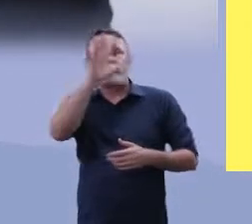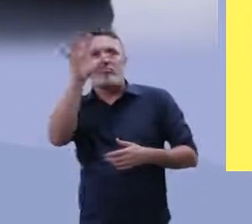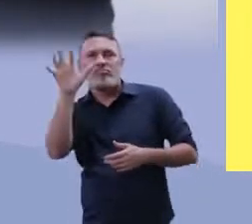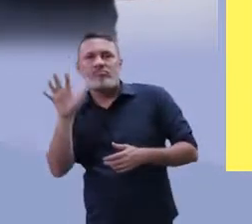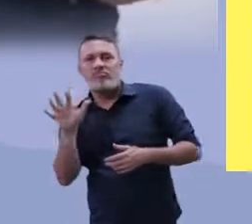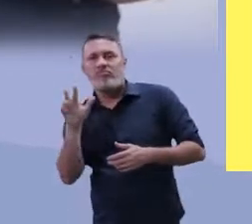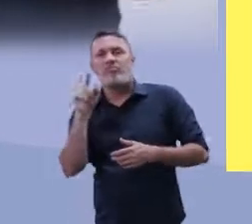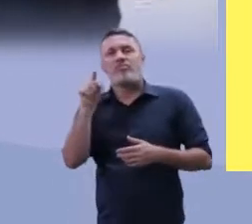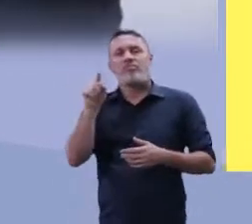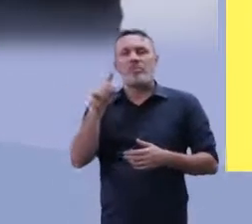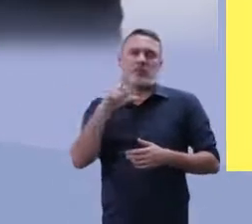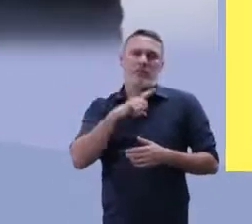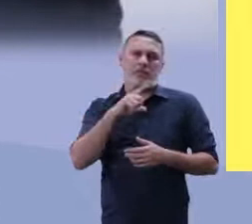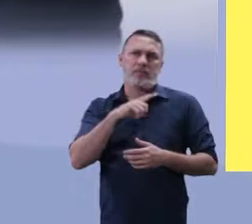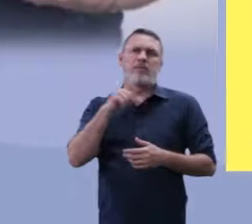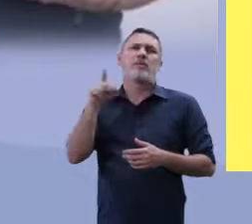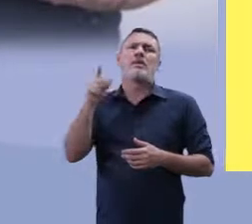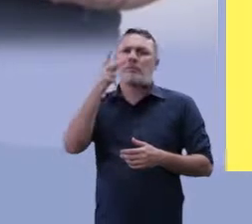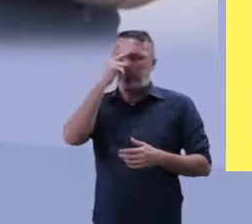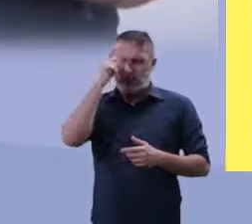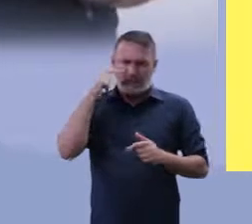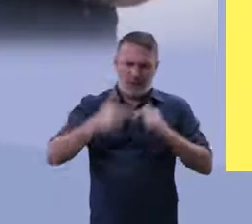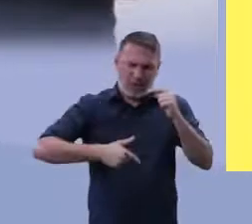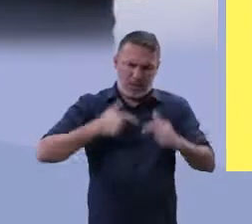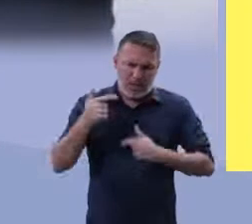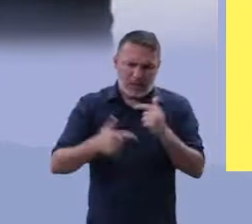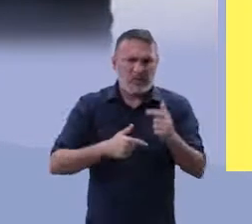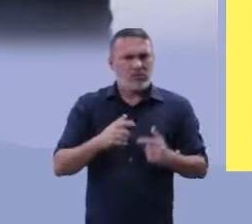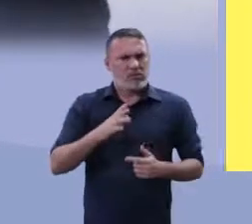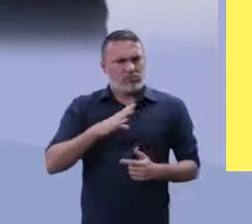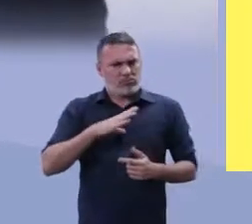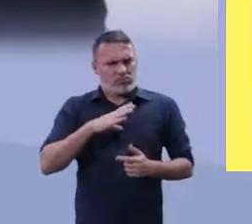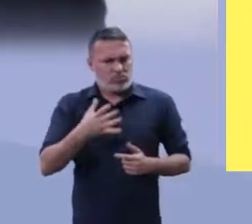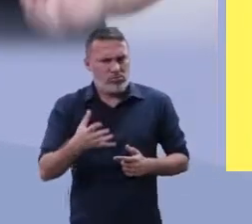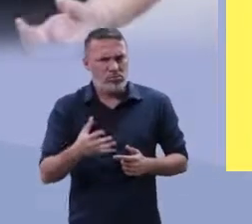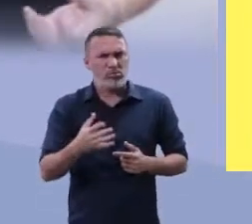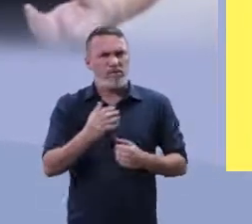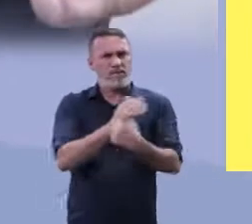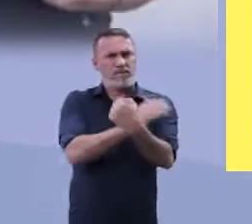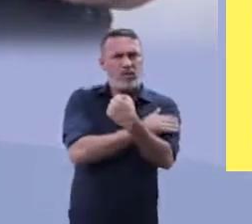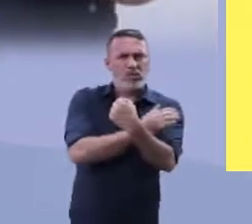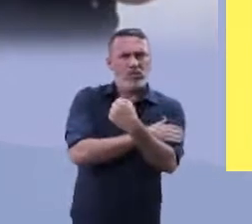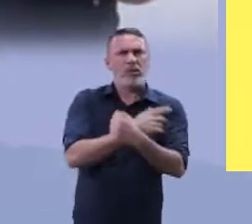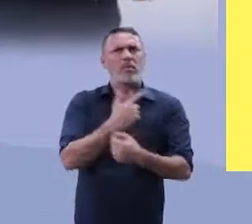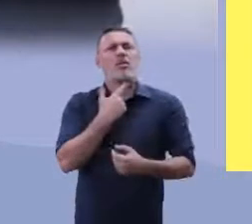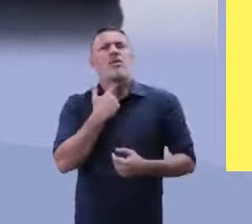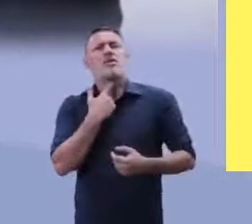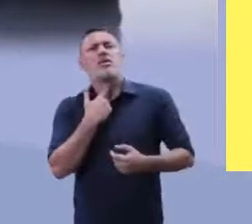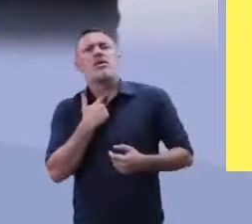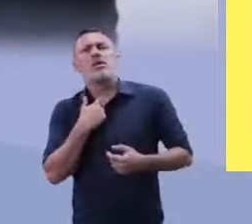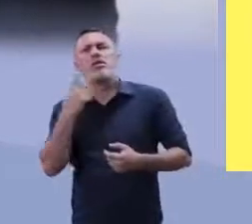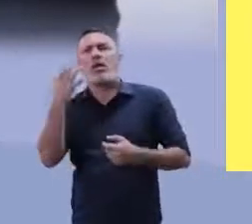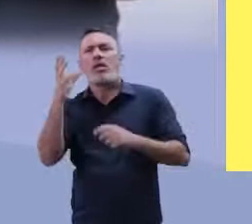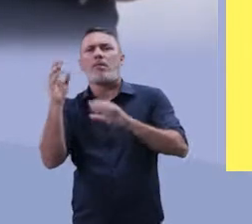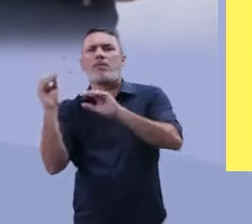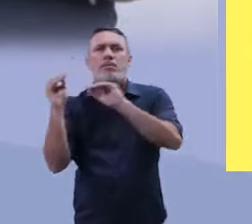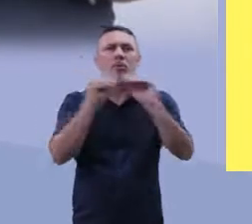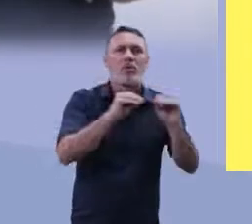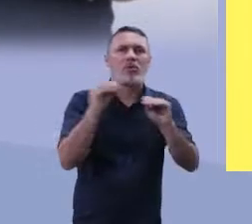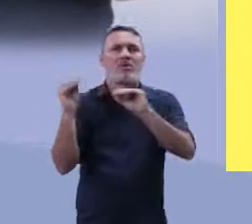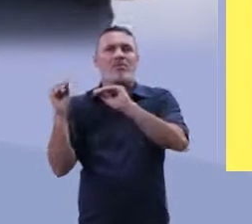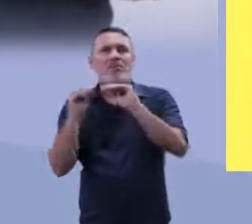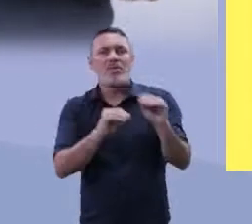as pessoas com grande força de trabalho, com grande desejo de